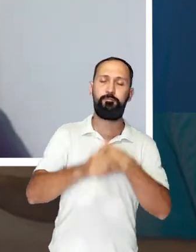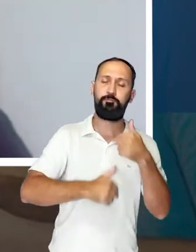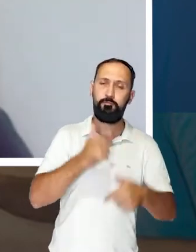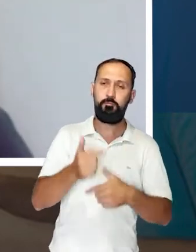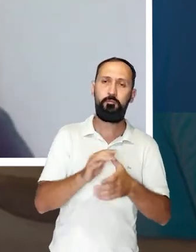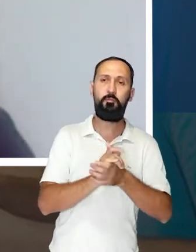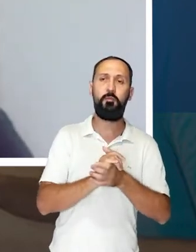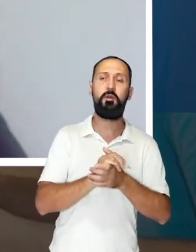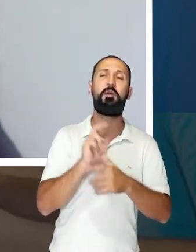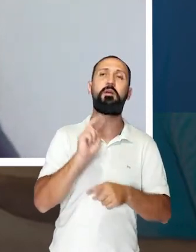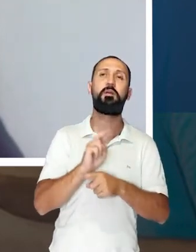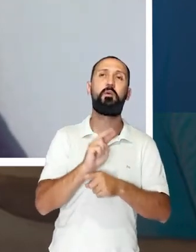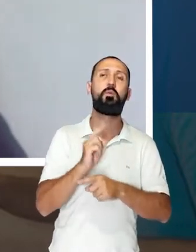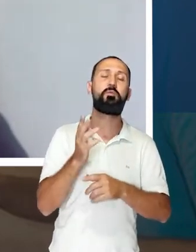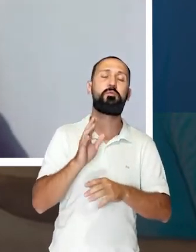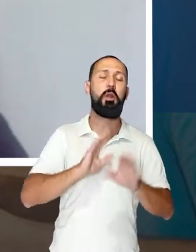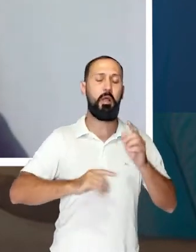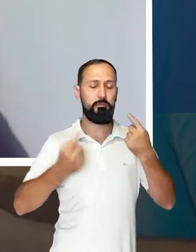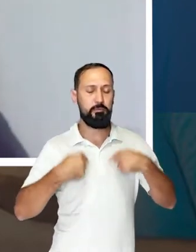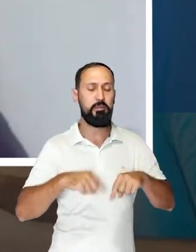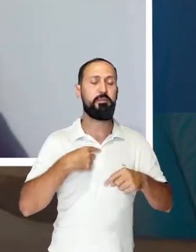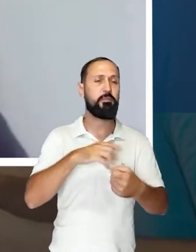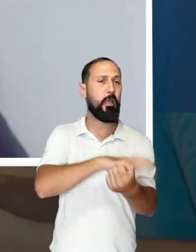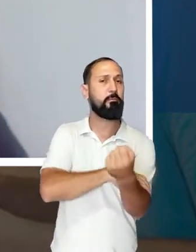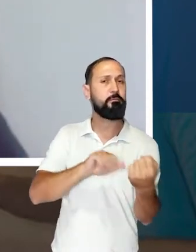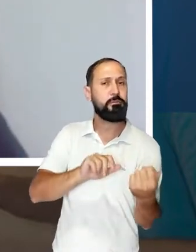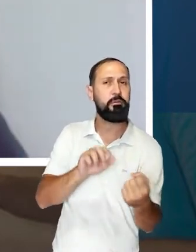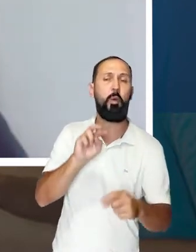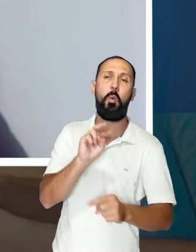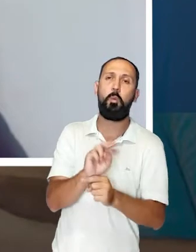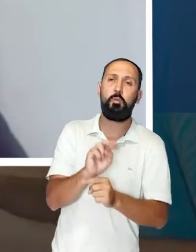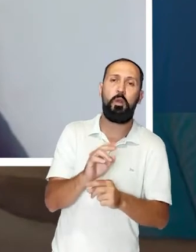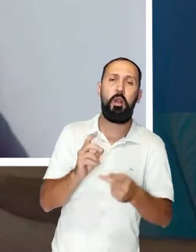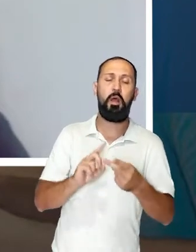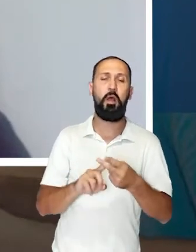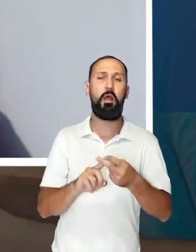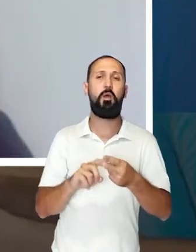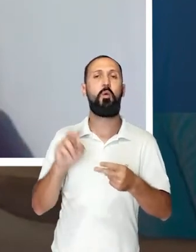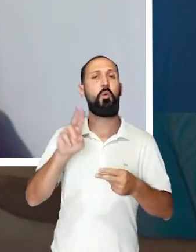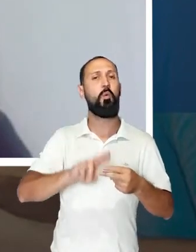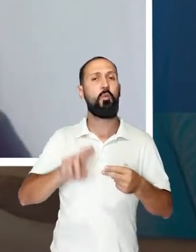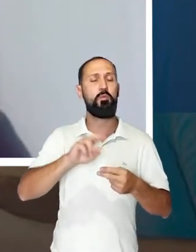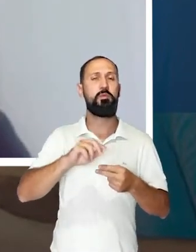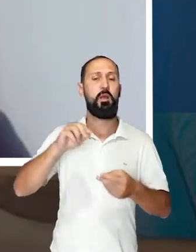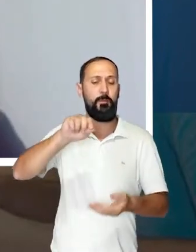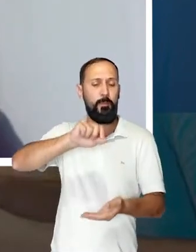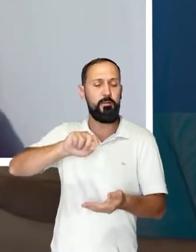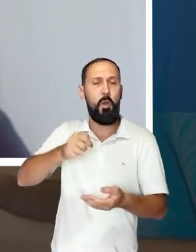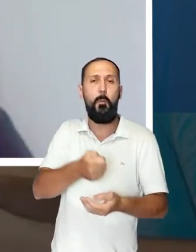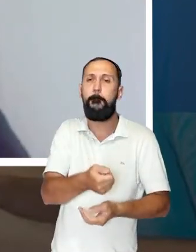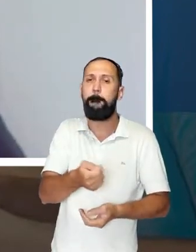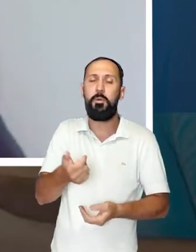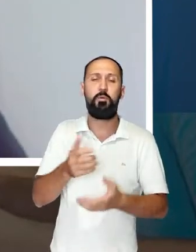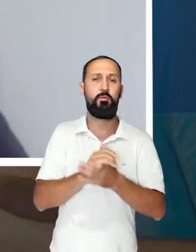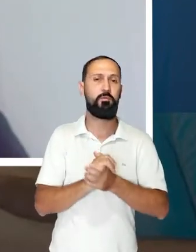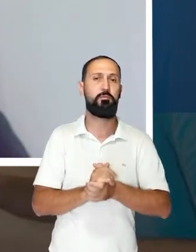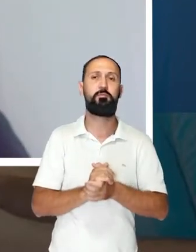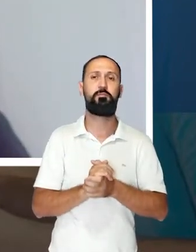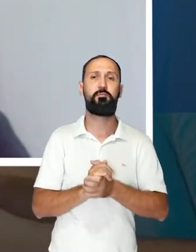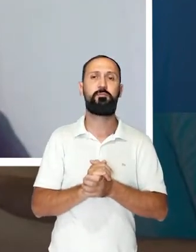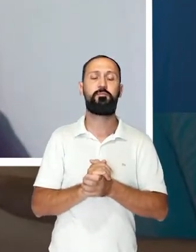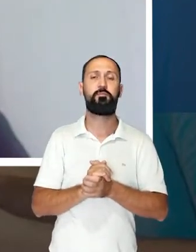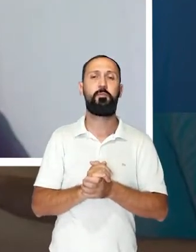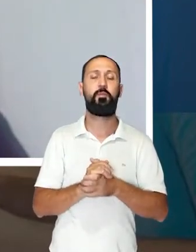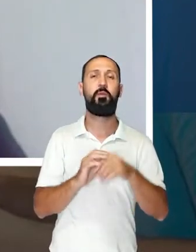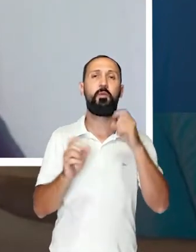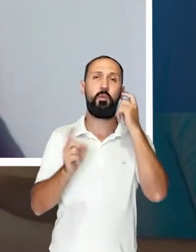fazer atividade física e controlar, caso tenha pressão alta, controle a pressão, fazer uso de pouco sal e várias outras coisas.